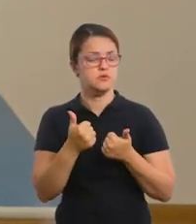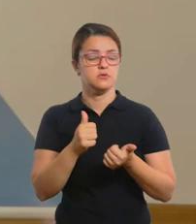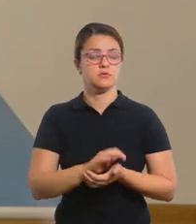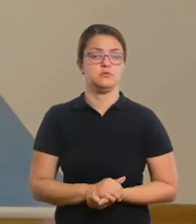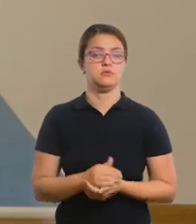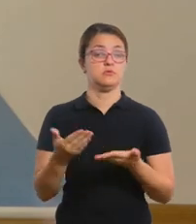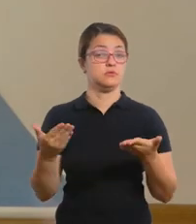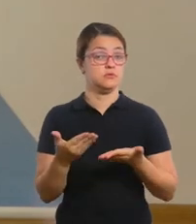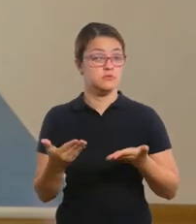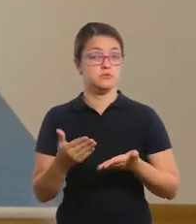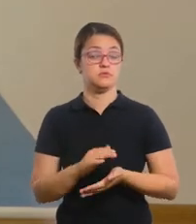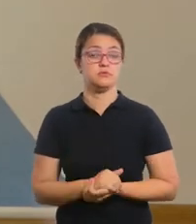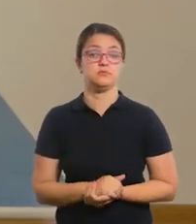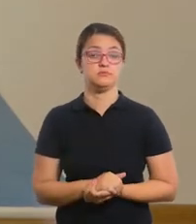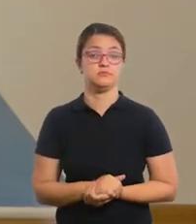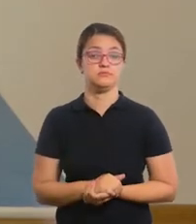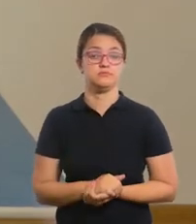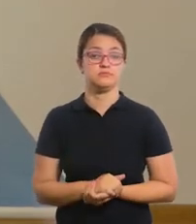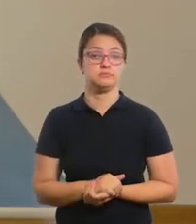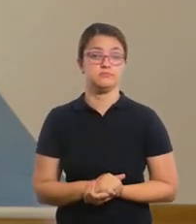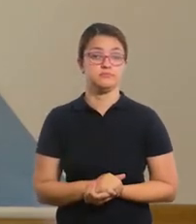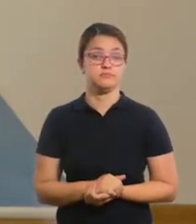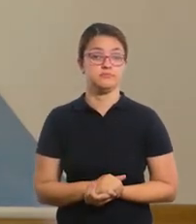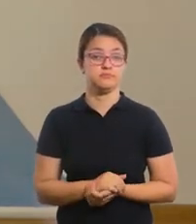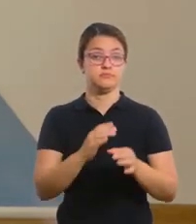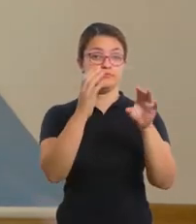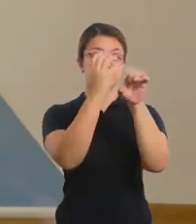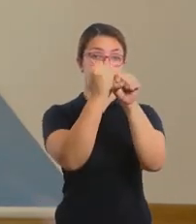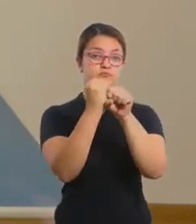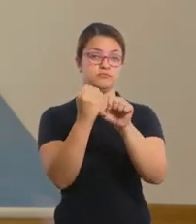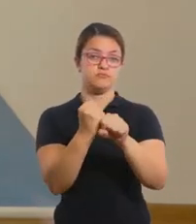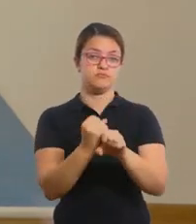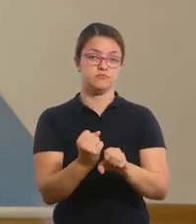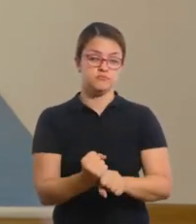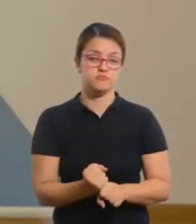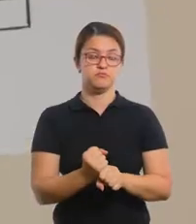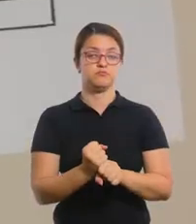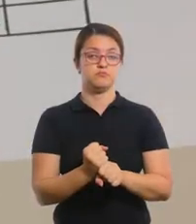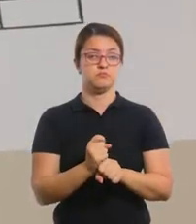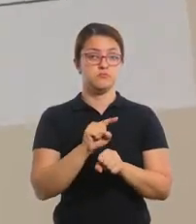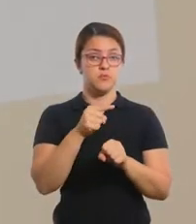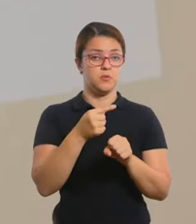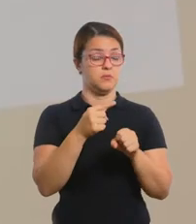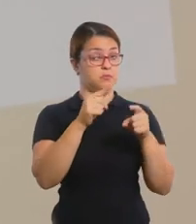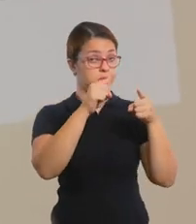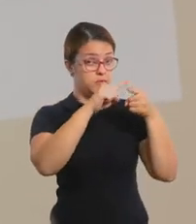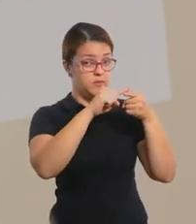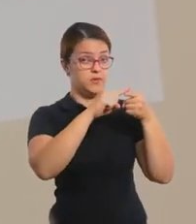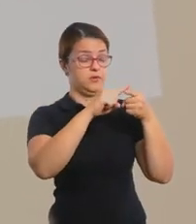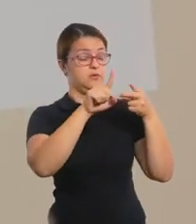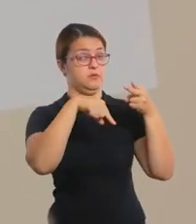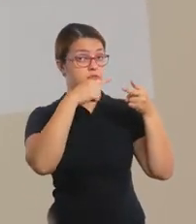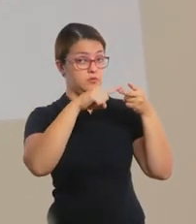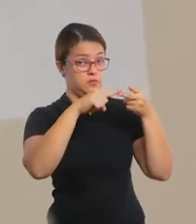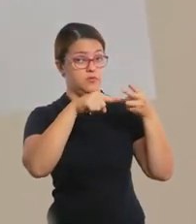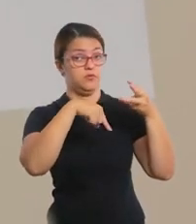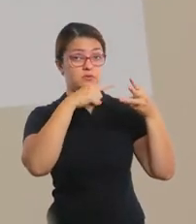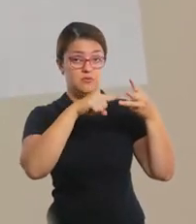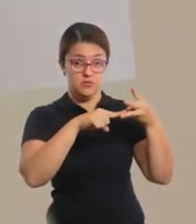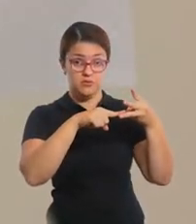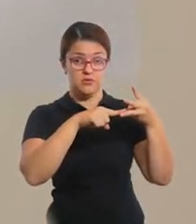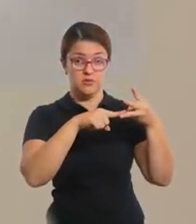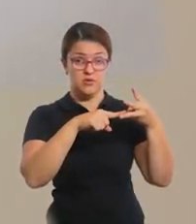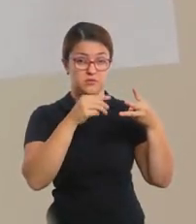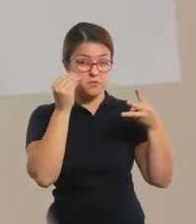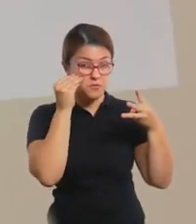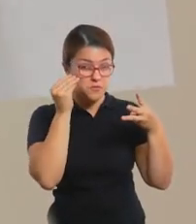Muito bem. Agora que chegou o momento da adição. Depois da última jogada, da terceira